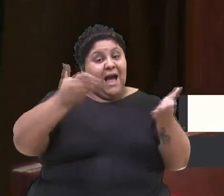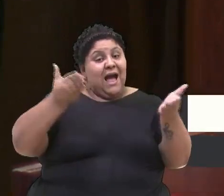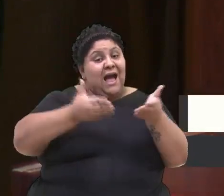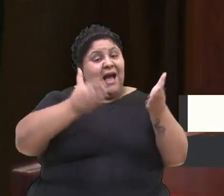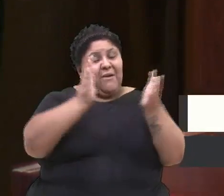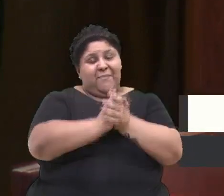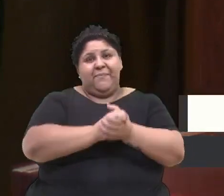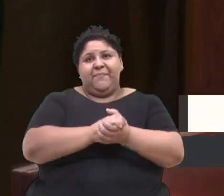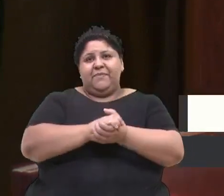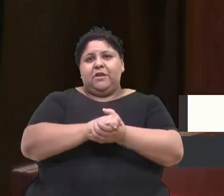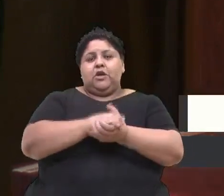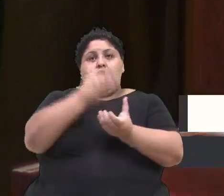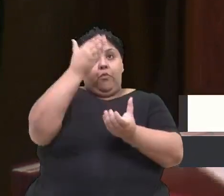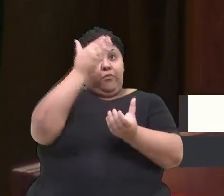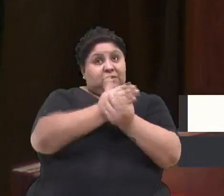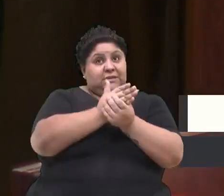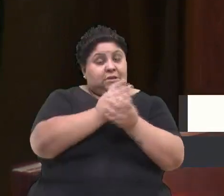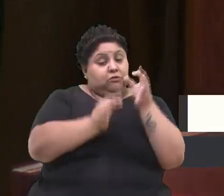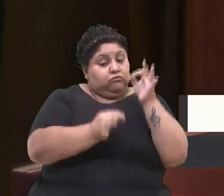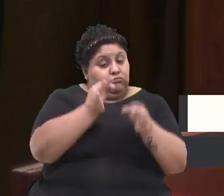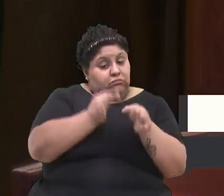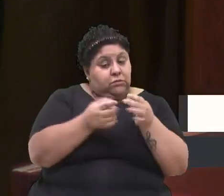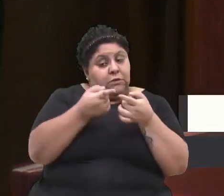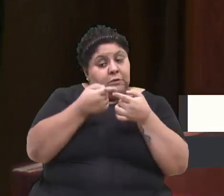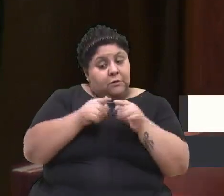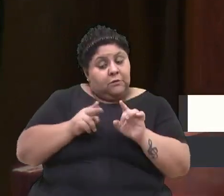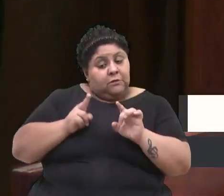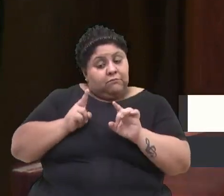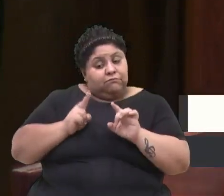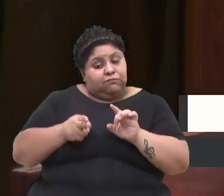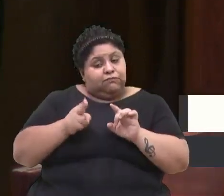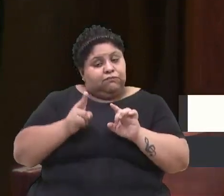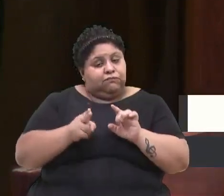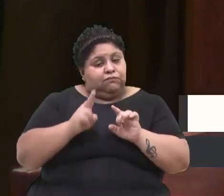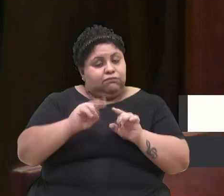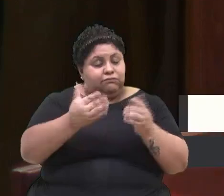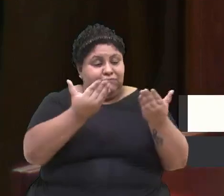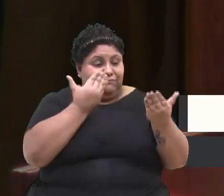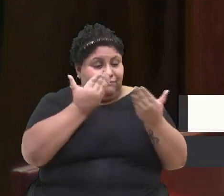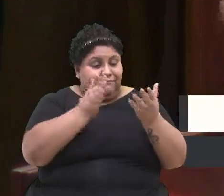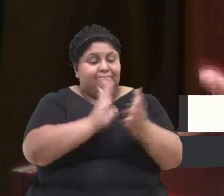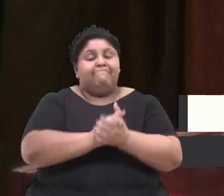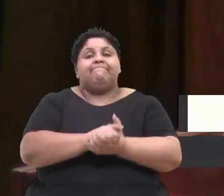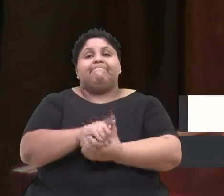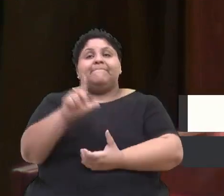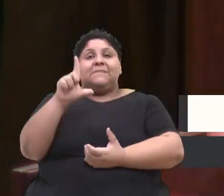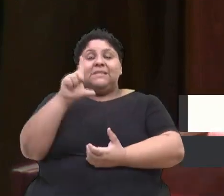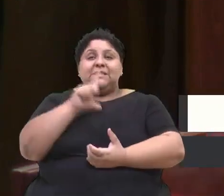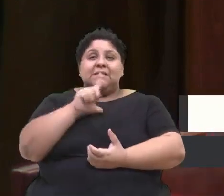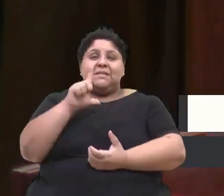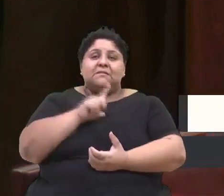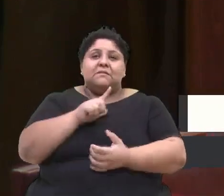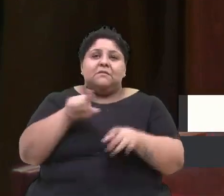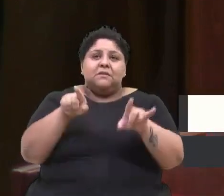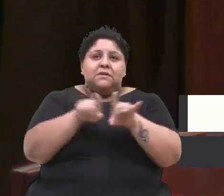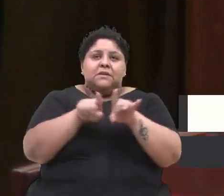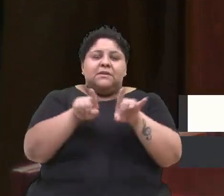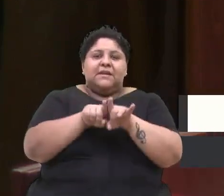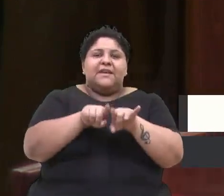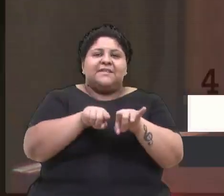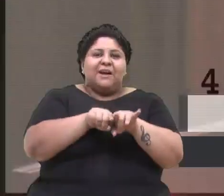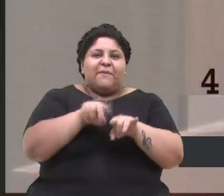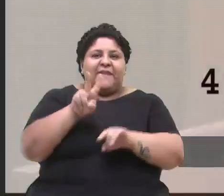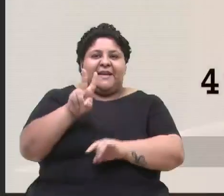foi judicializado, mas ainda segue em tramitação. Tem uma vaquinha virtual, que eu vou